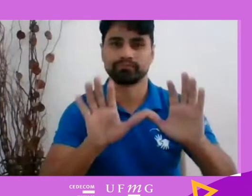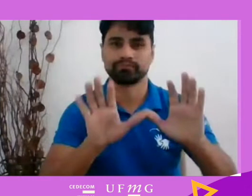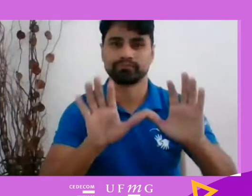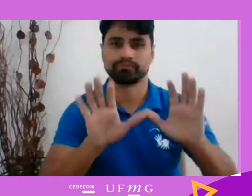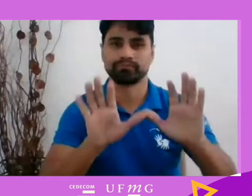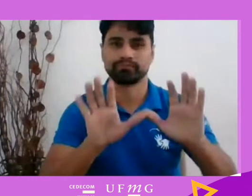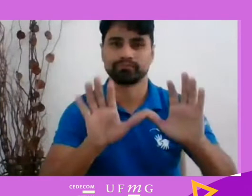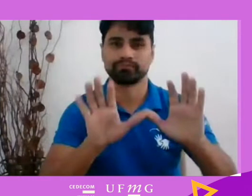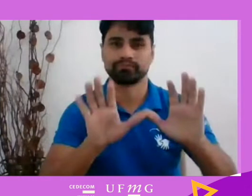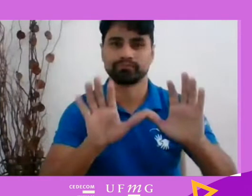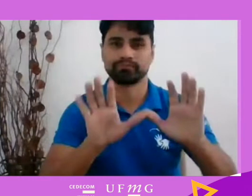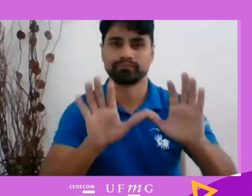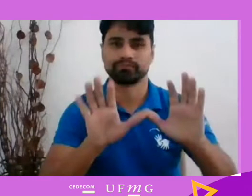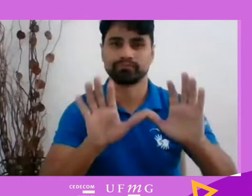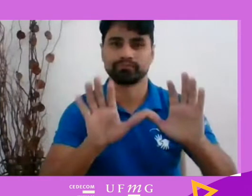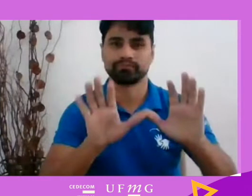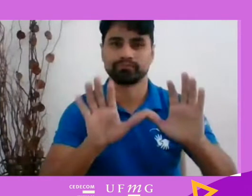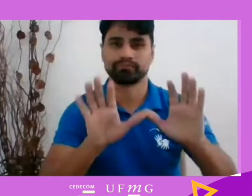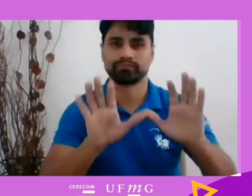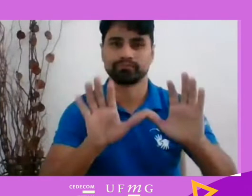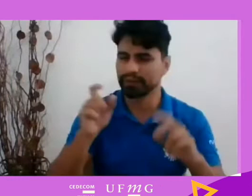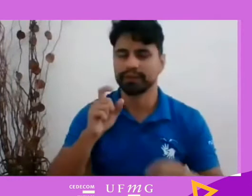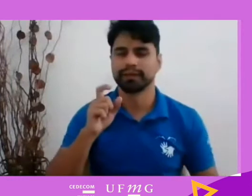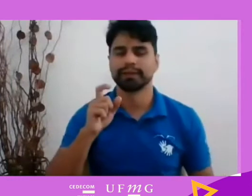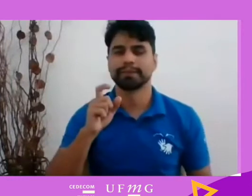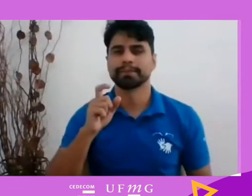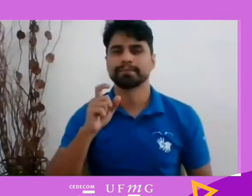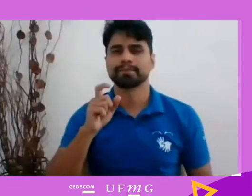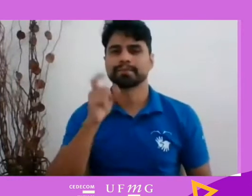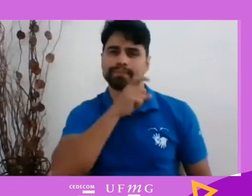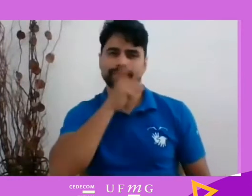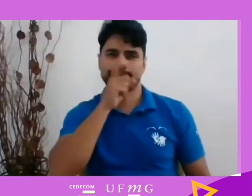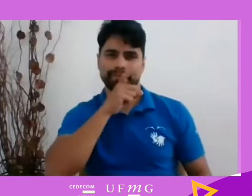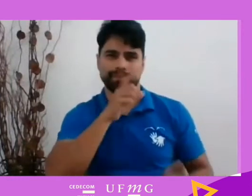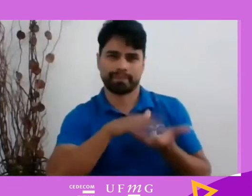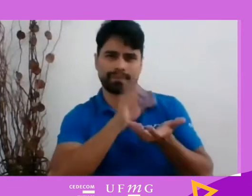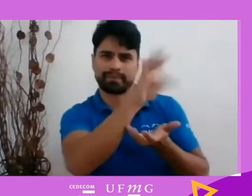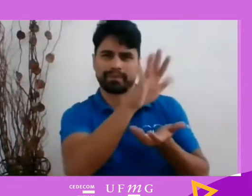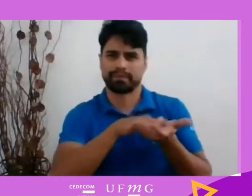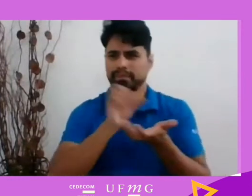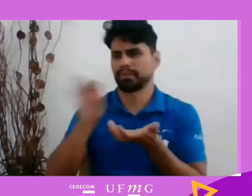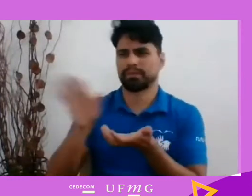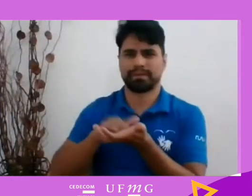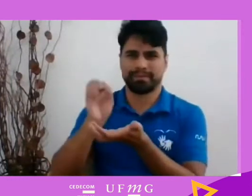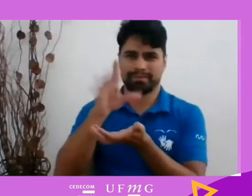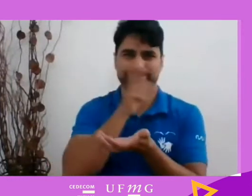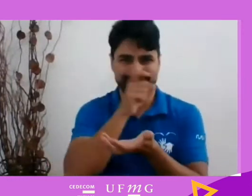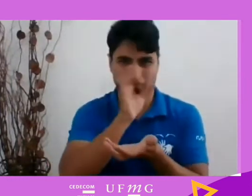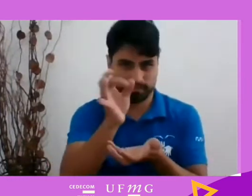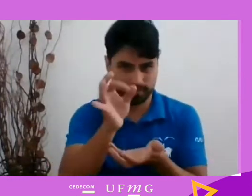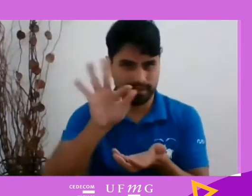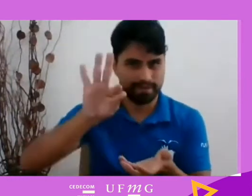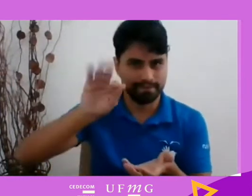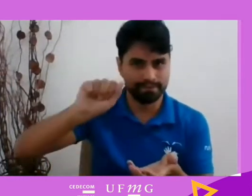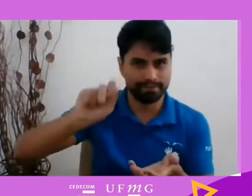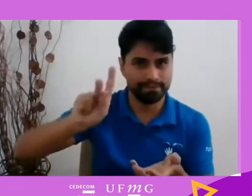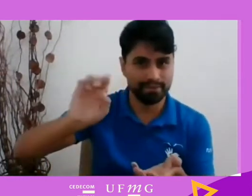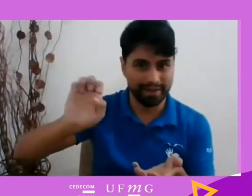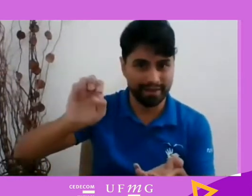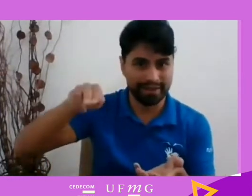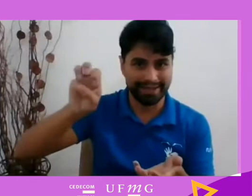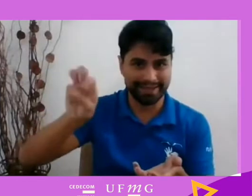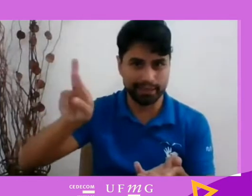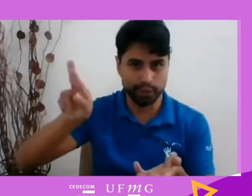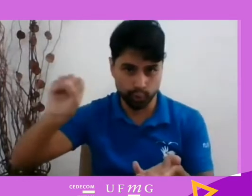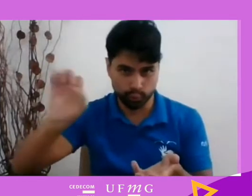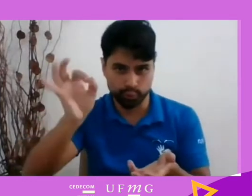questão das fake news vai ser cada vez mais importante que a sociedade esteja mais capacitada para lidar